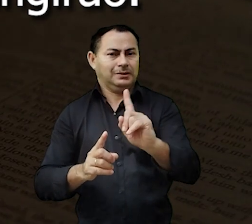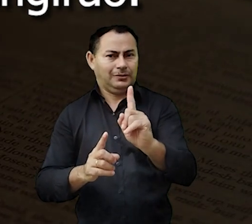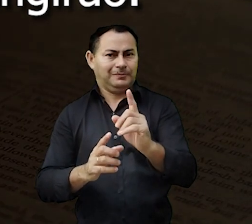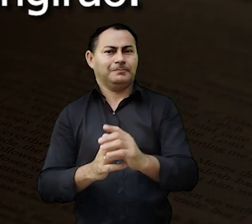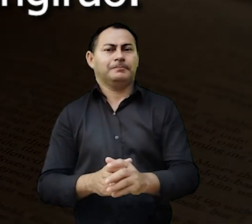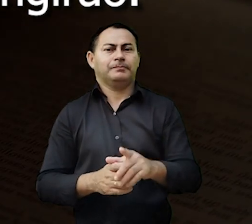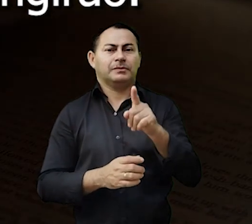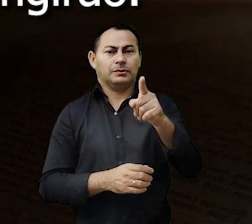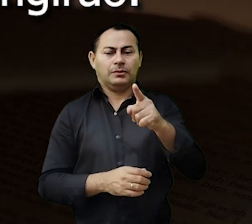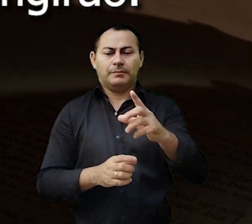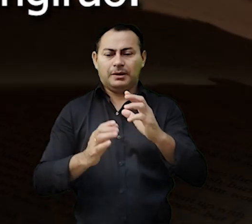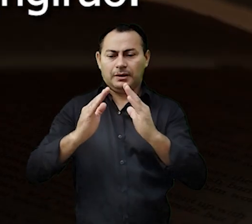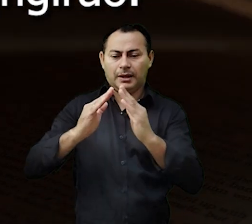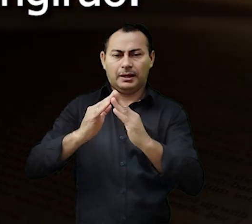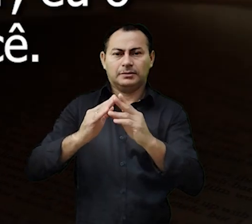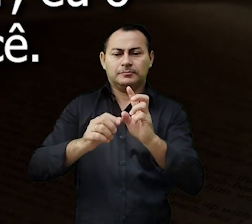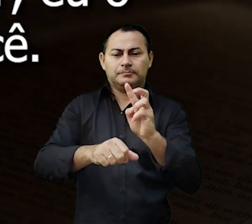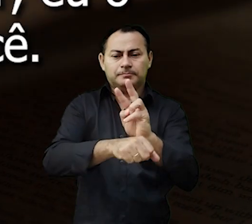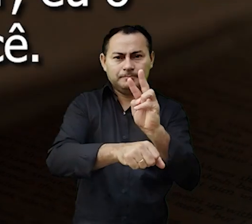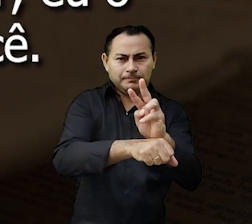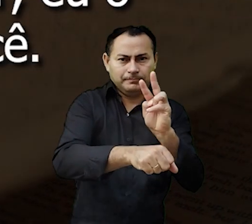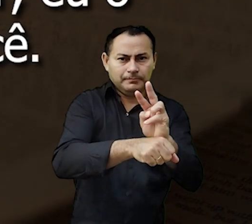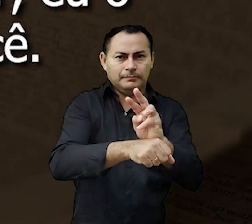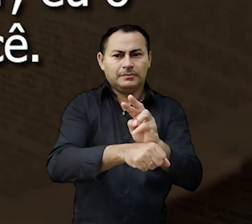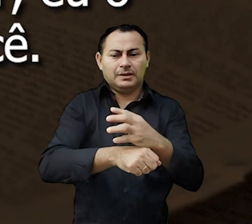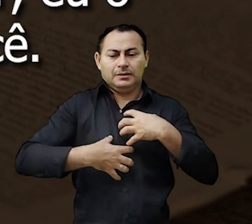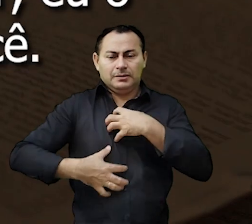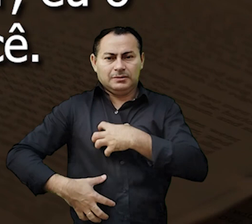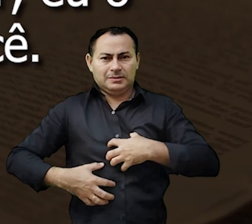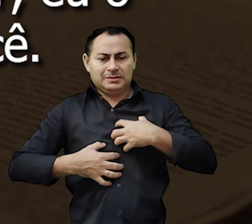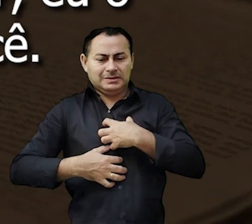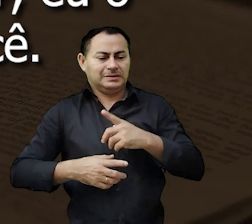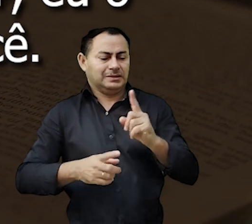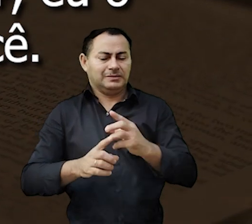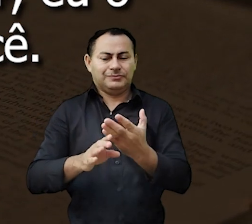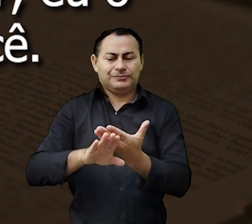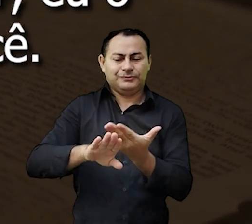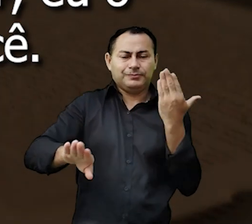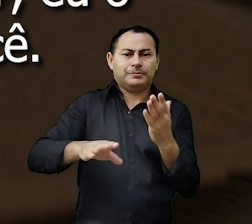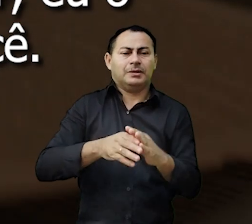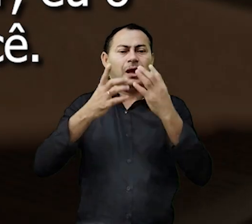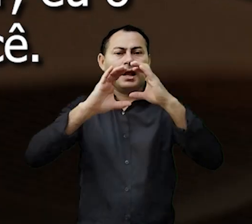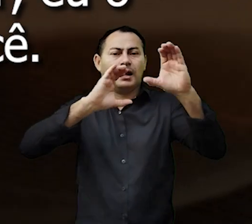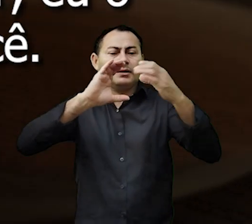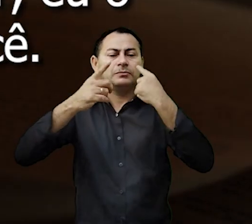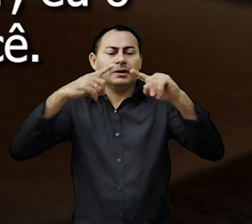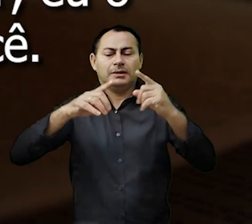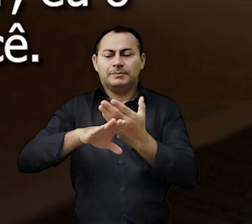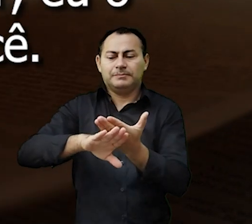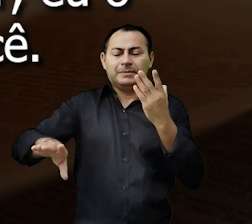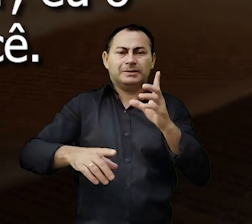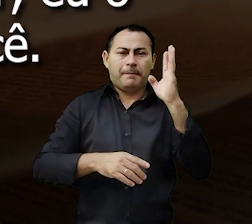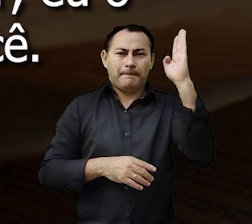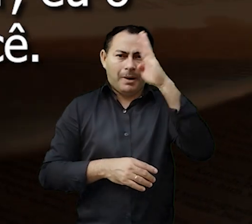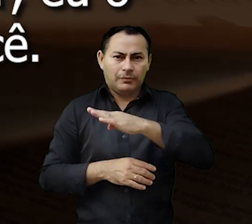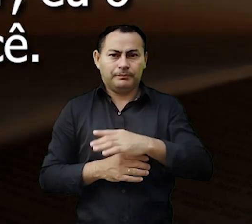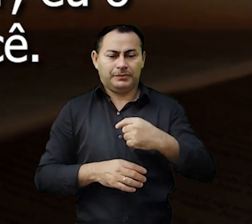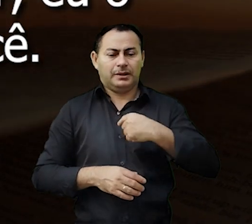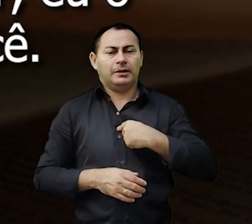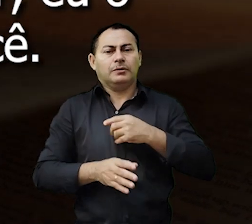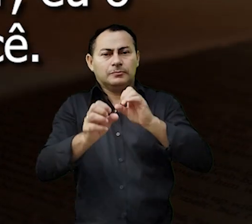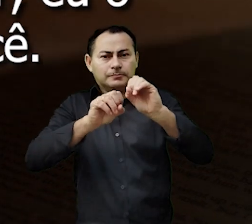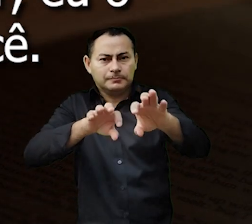atingirão. Tu és o meu abrigo, tu me preservarás das angústias e me cercarás de canções de livramento. Eu